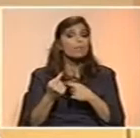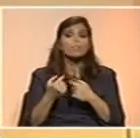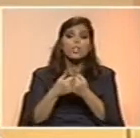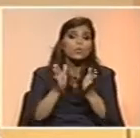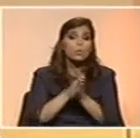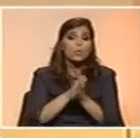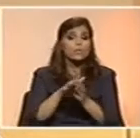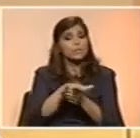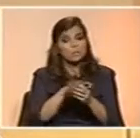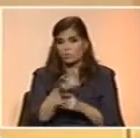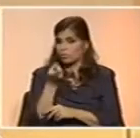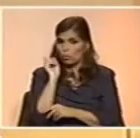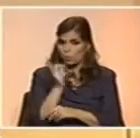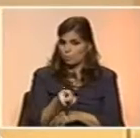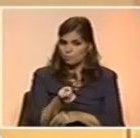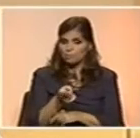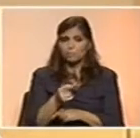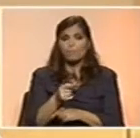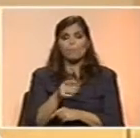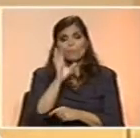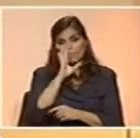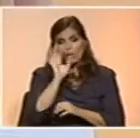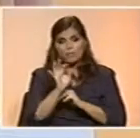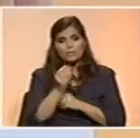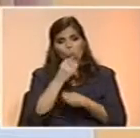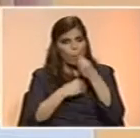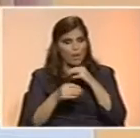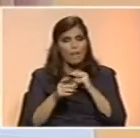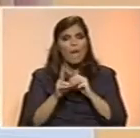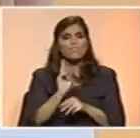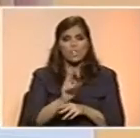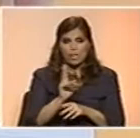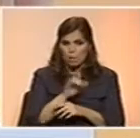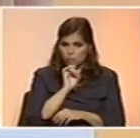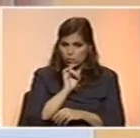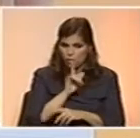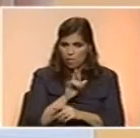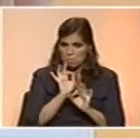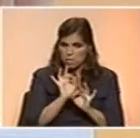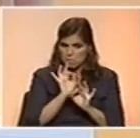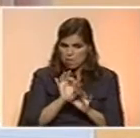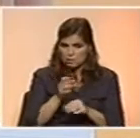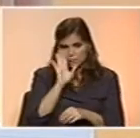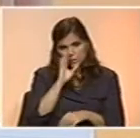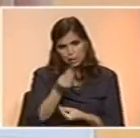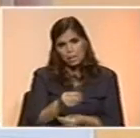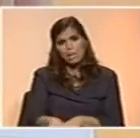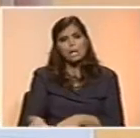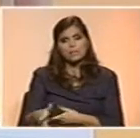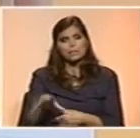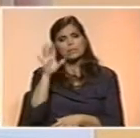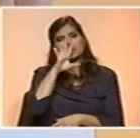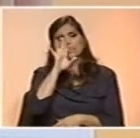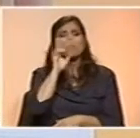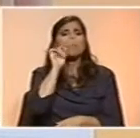qualquer contexto, sim. E uma dieta vegetariana é possível, é aconselhável mesmo em crianças? Imaginemos que os pais já são